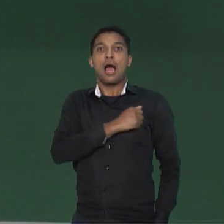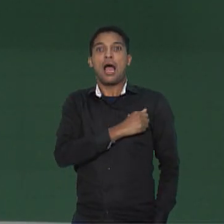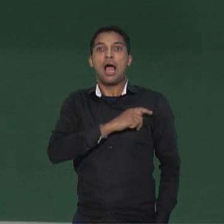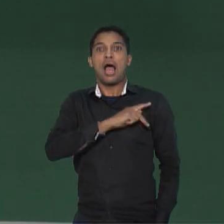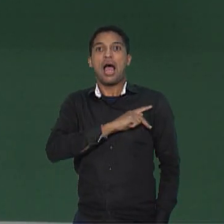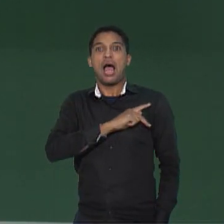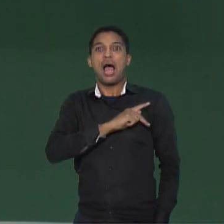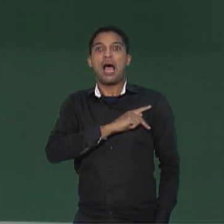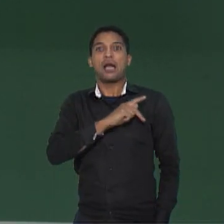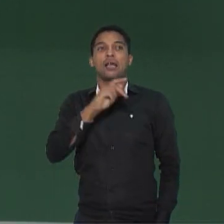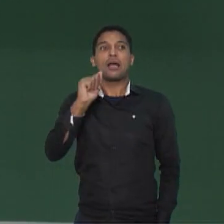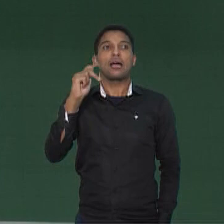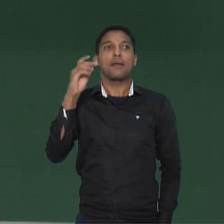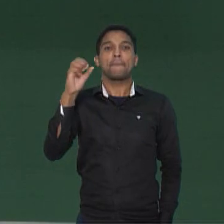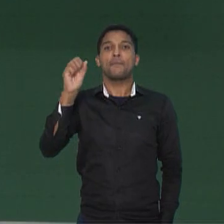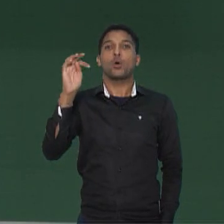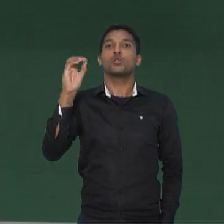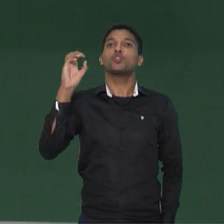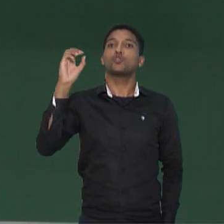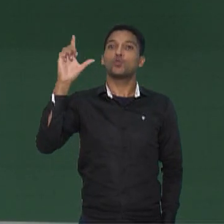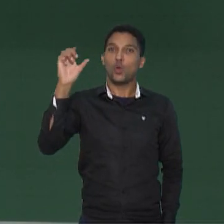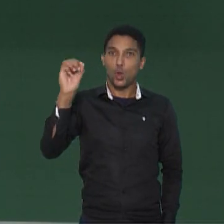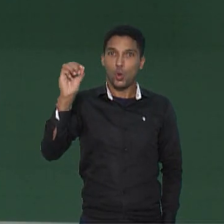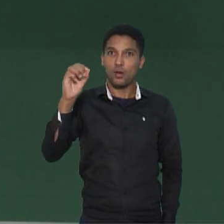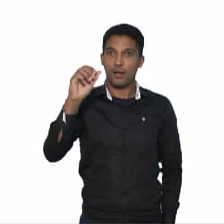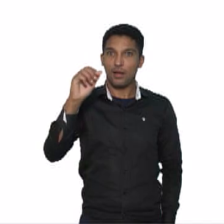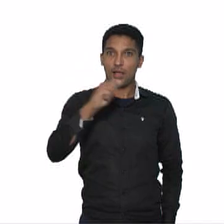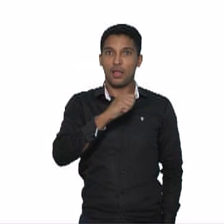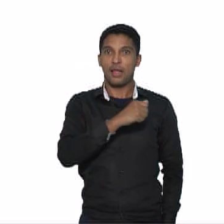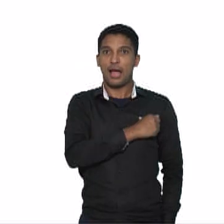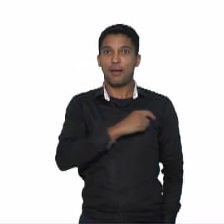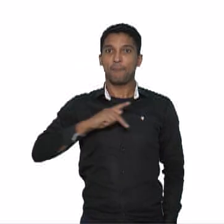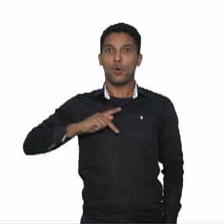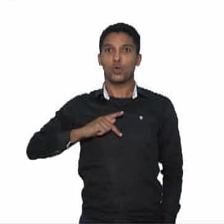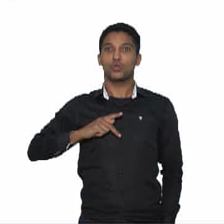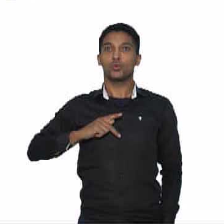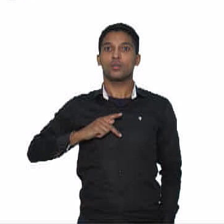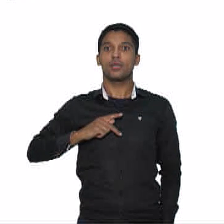a sobriedade da expressão facial, de novo, a gente percebe aqui, tá?